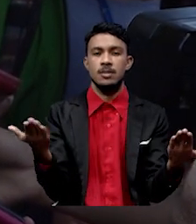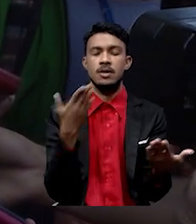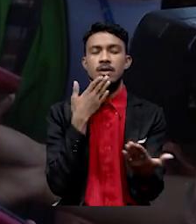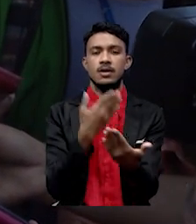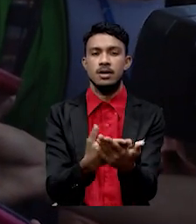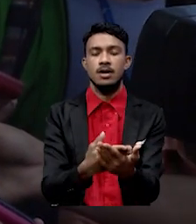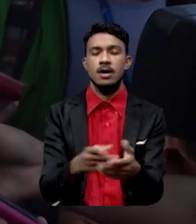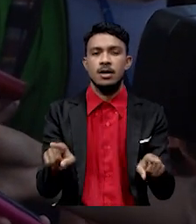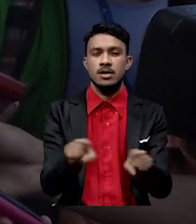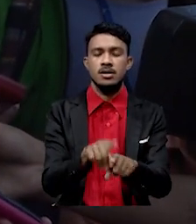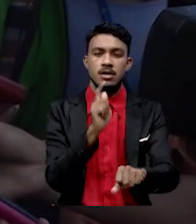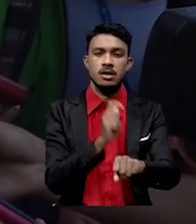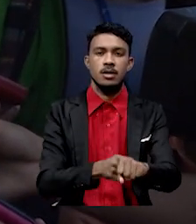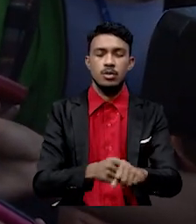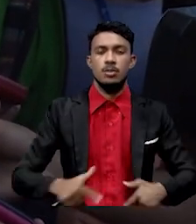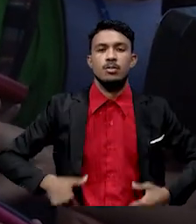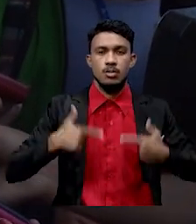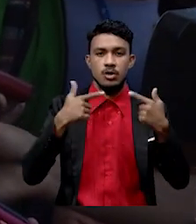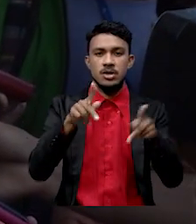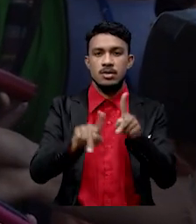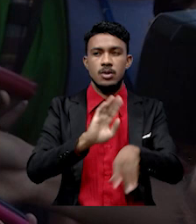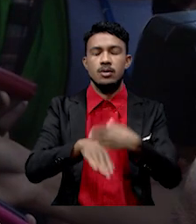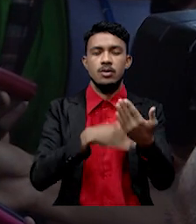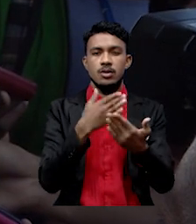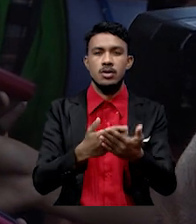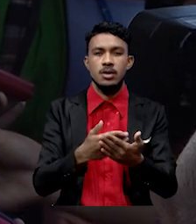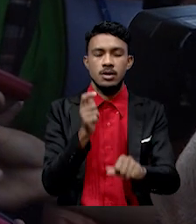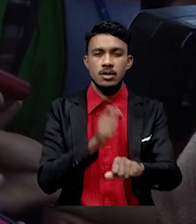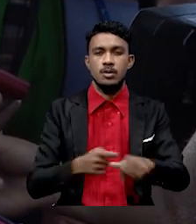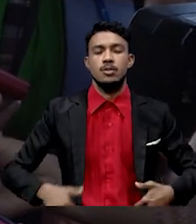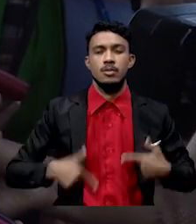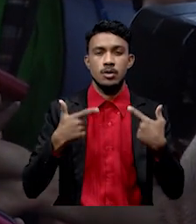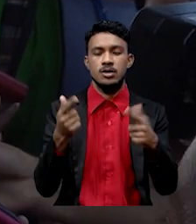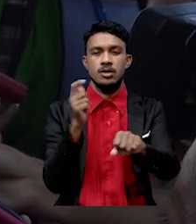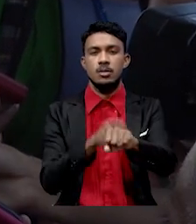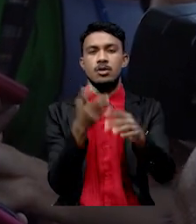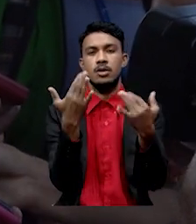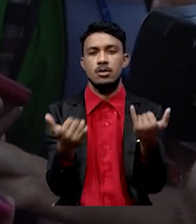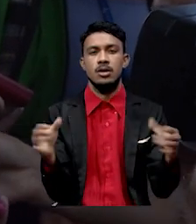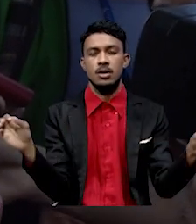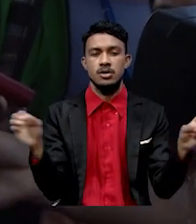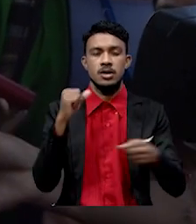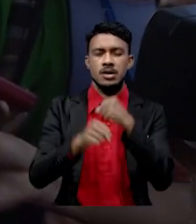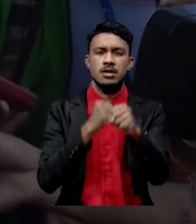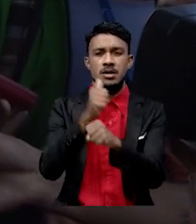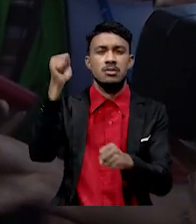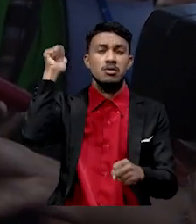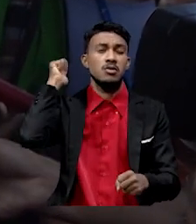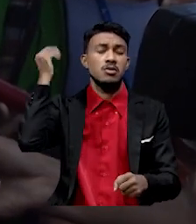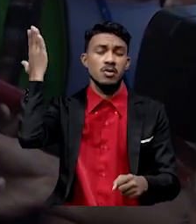ne situação Moris comunidade sira todo ne situação Moris ya tempo ira agora Laos ira tinan kotu tinan hira